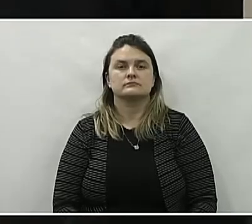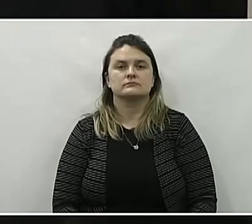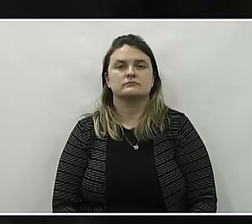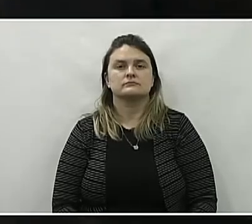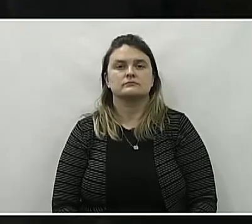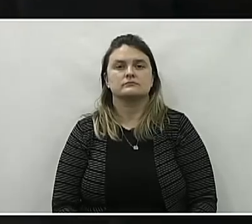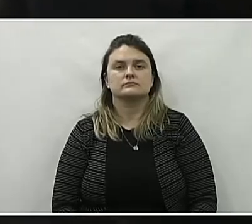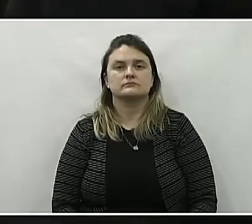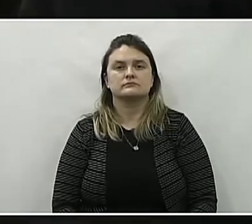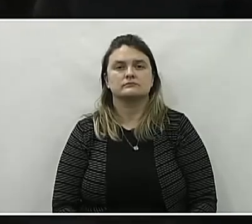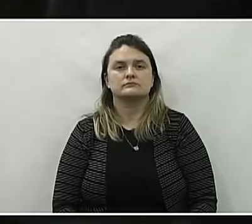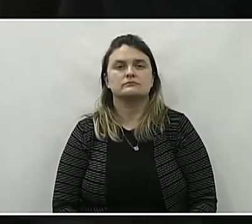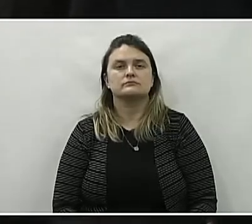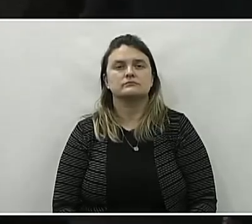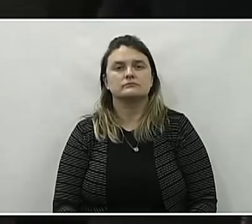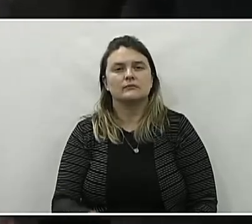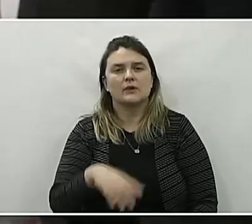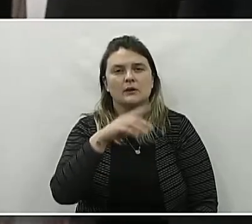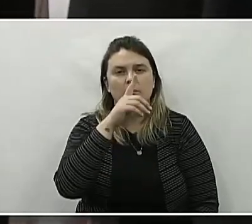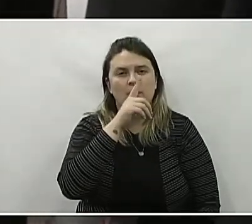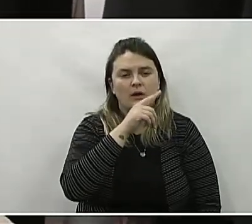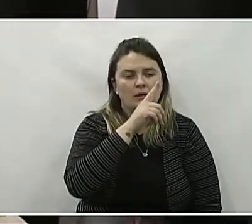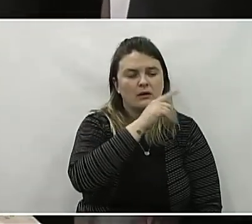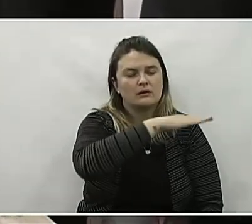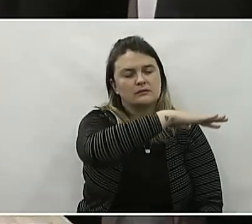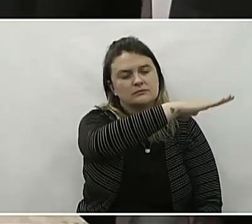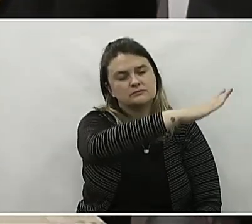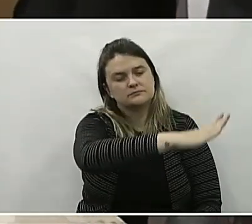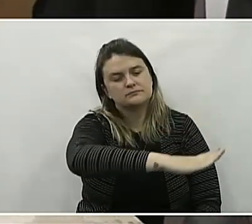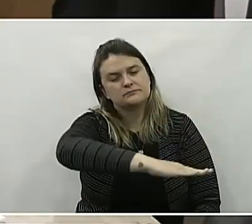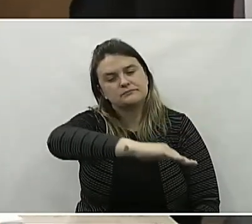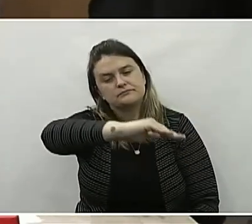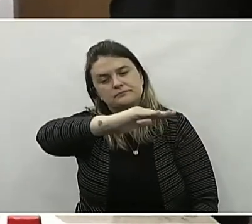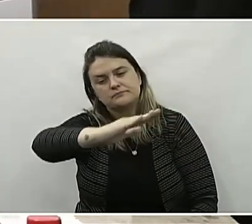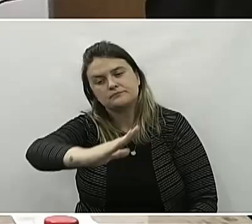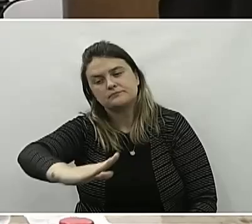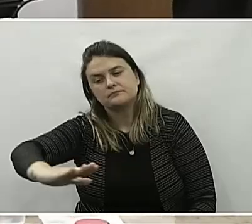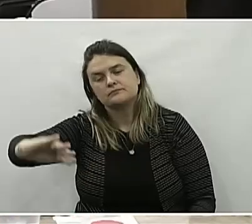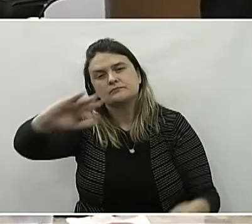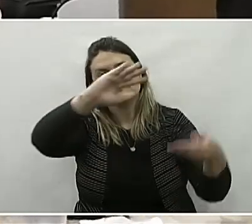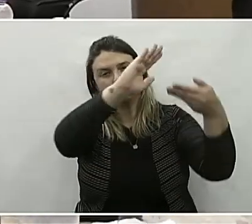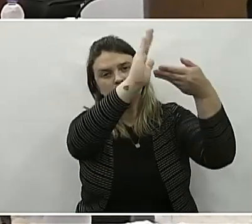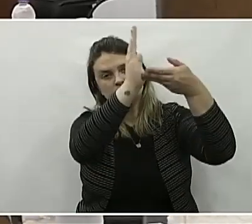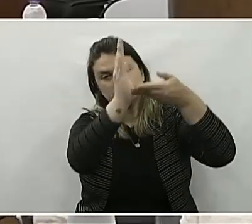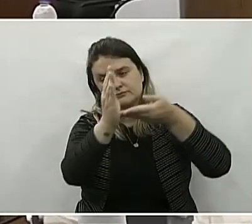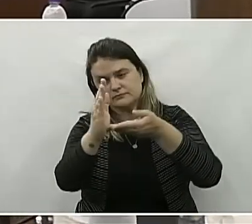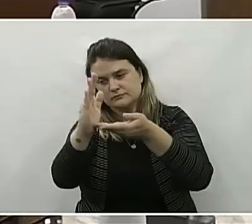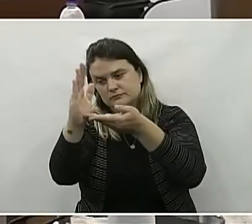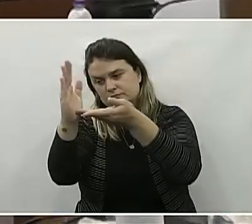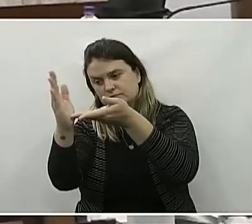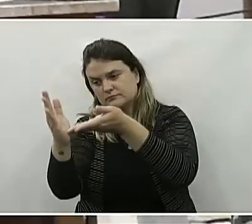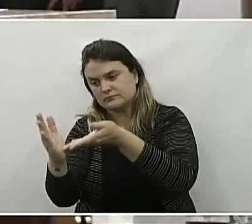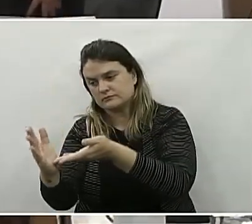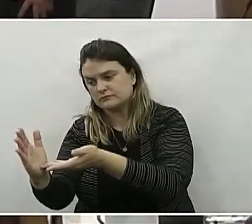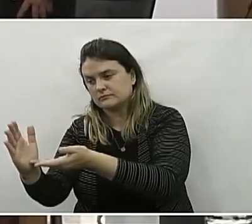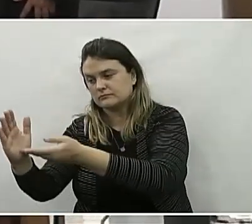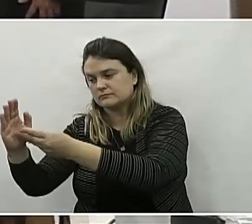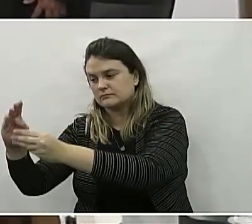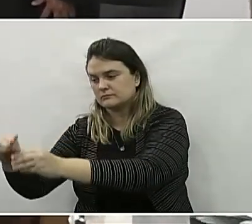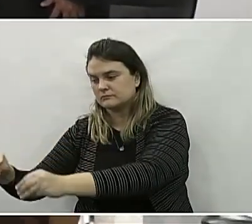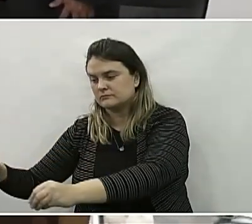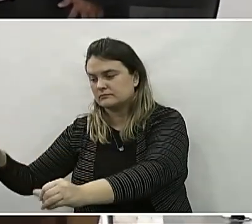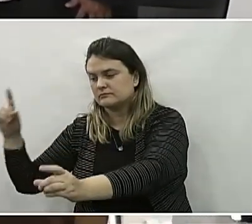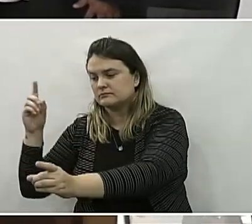Dos filhos Eternamente ver-se esplêndido, ao som do mar e à luz do céu